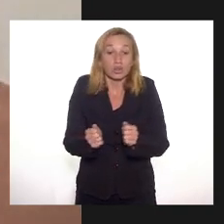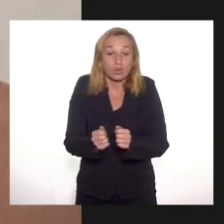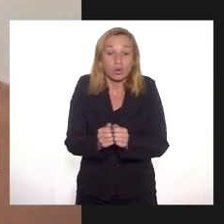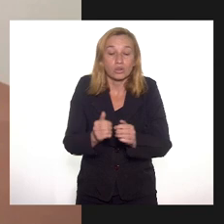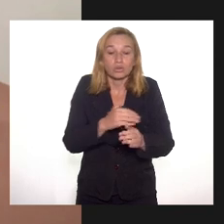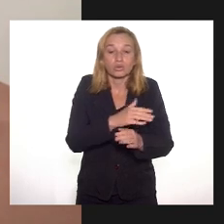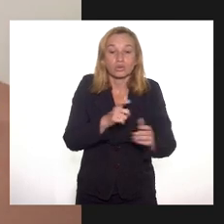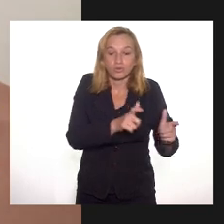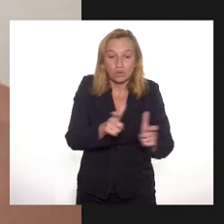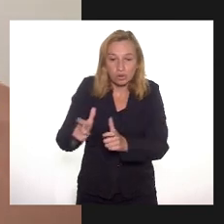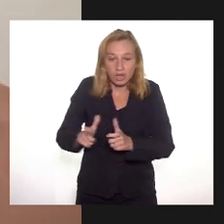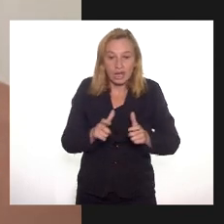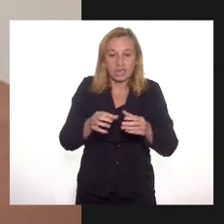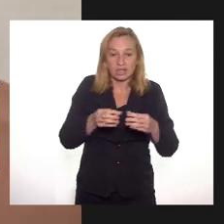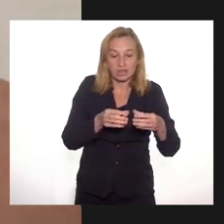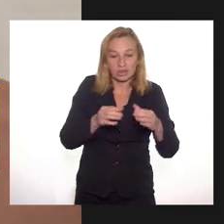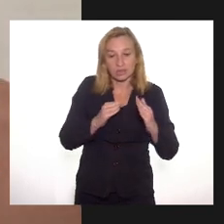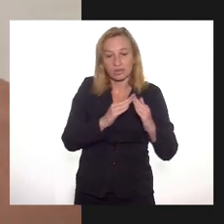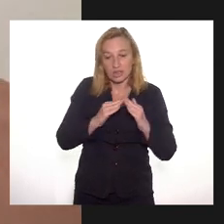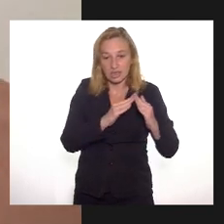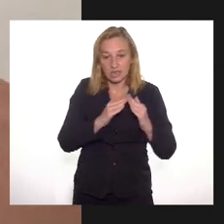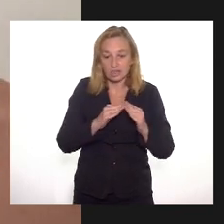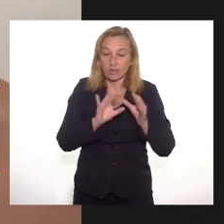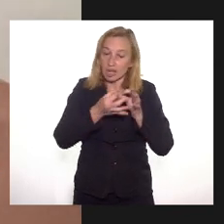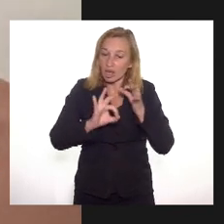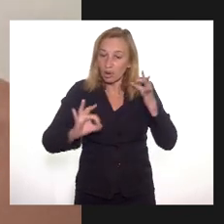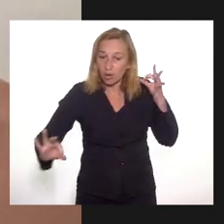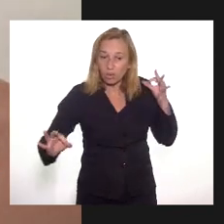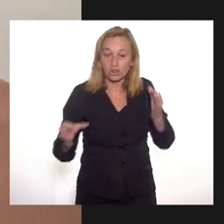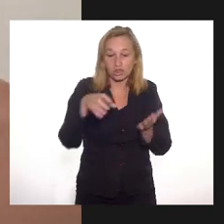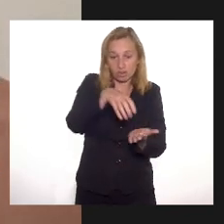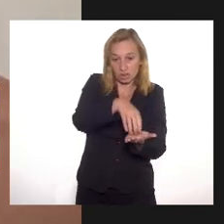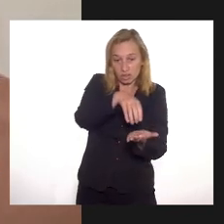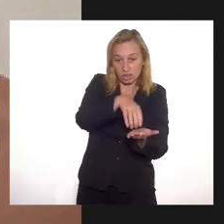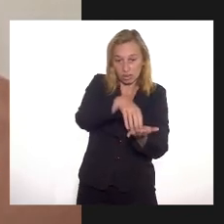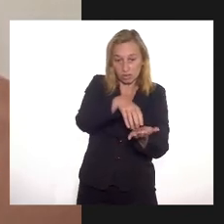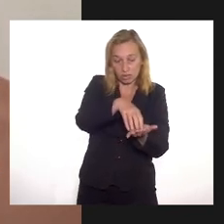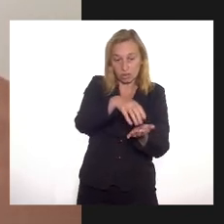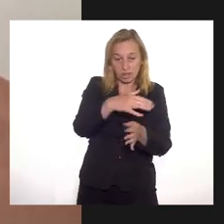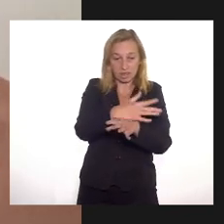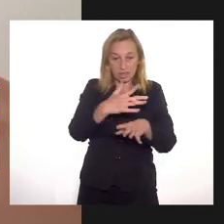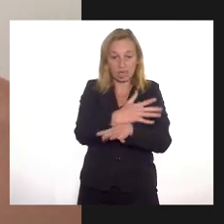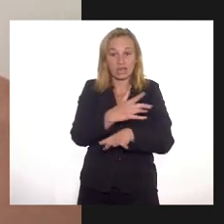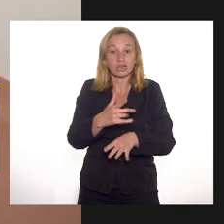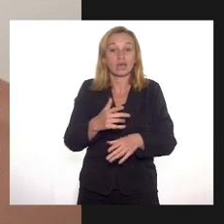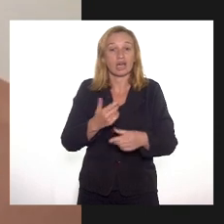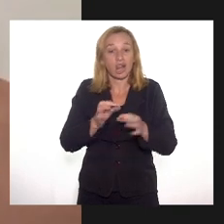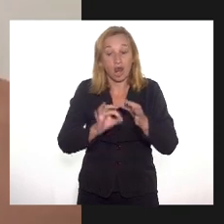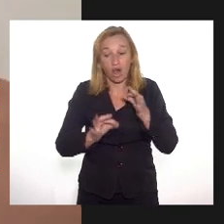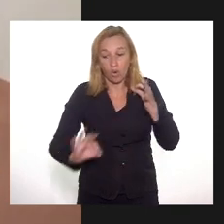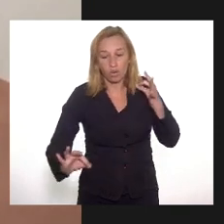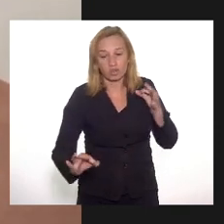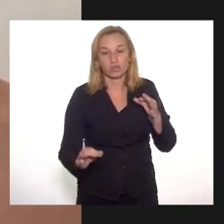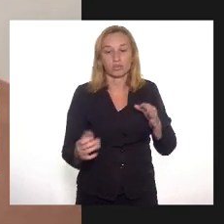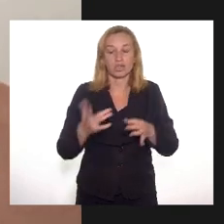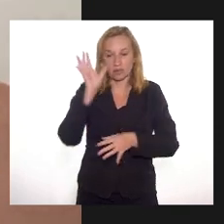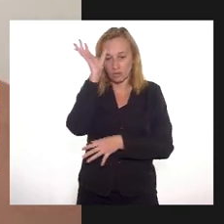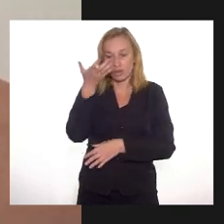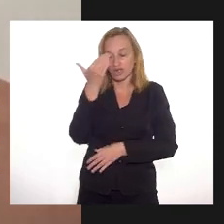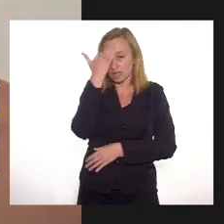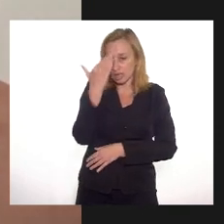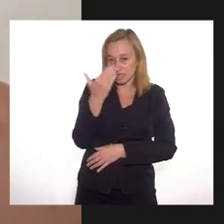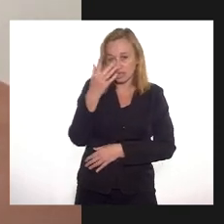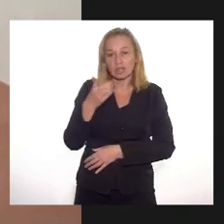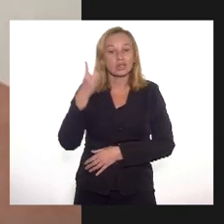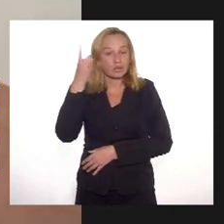é muito longe do centro da cidade e as pessoas iam padecer muito para poder resolver os seus problemas na IML no centro da cidade. Então, eu queria agradecer ao